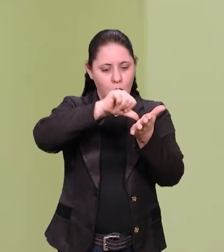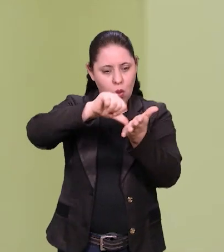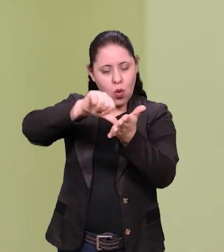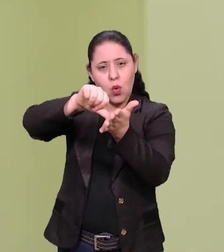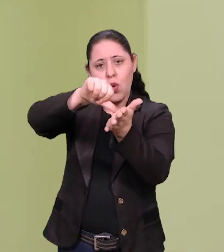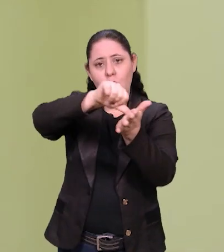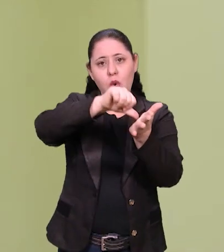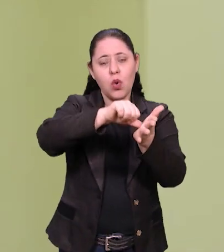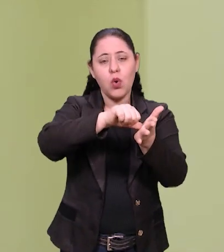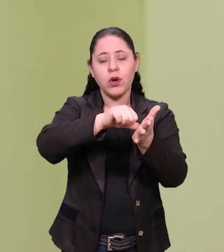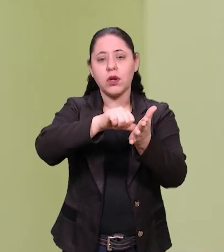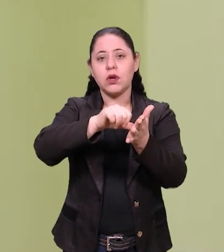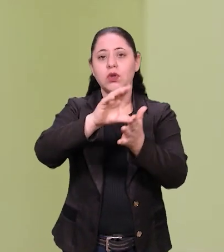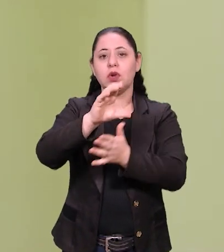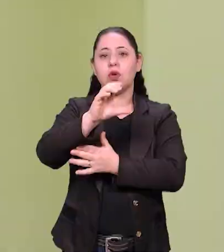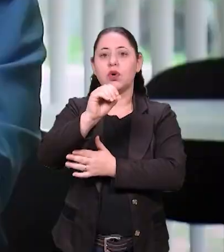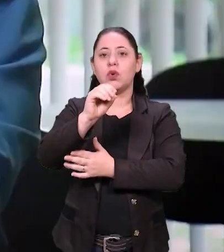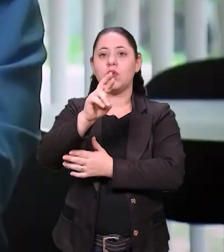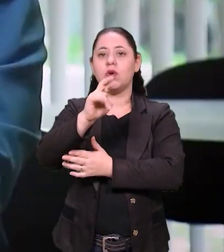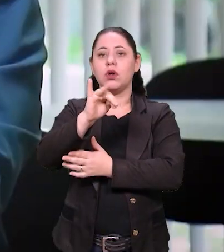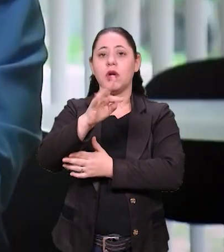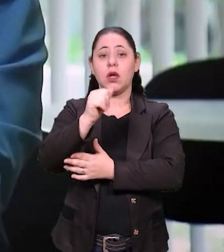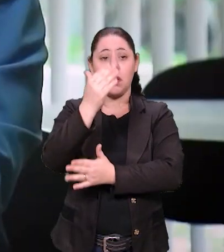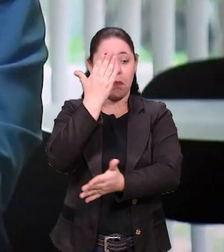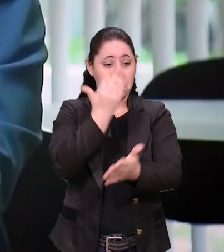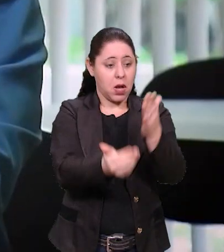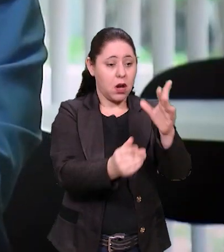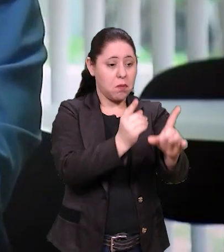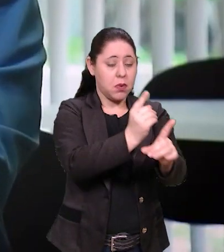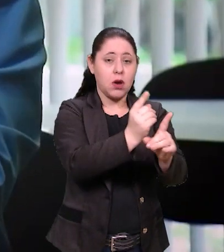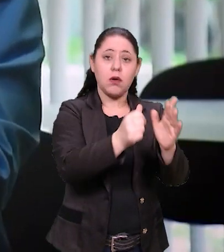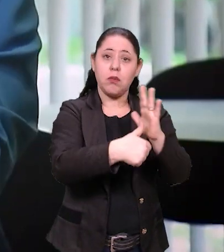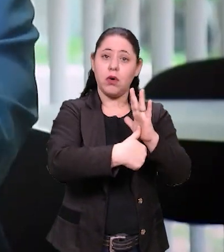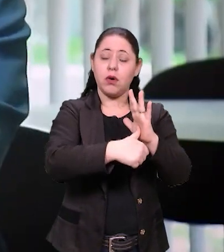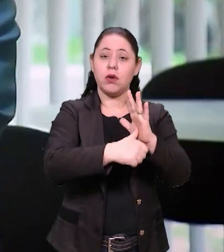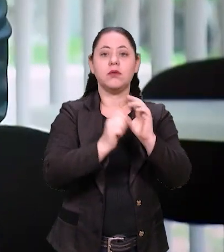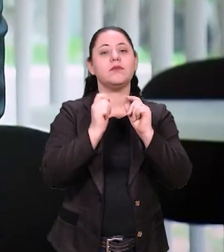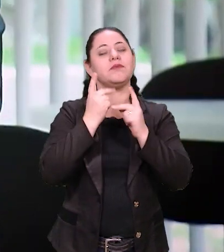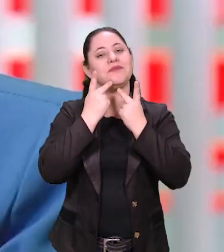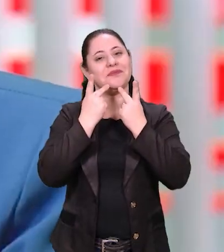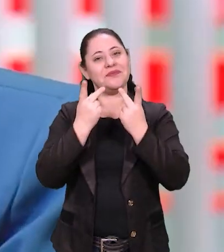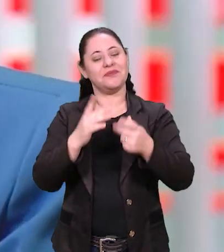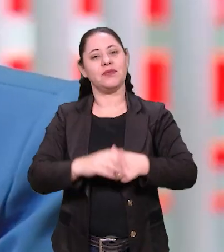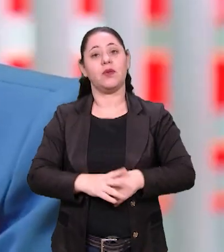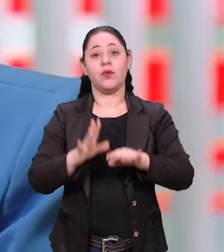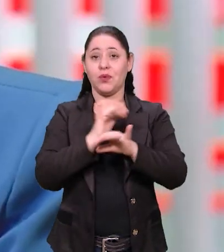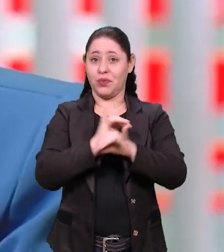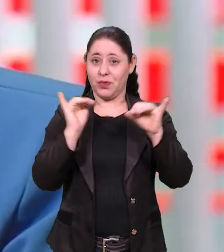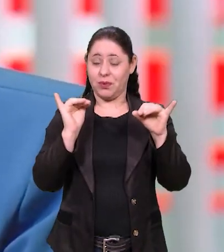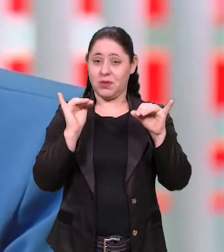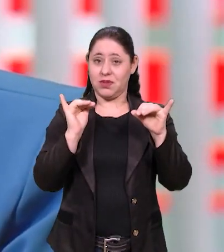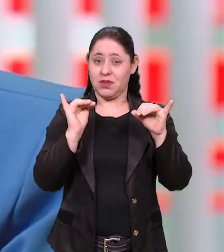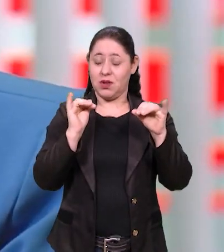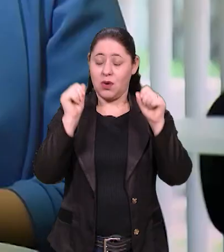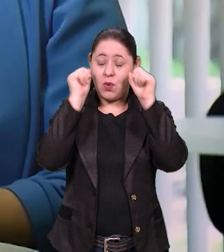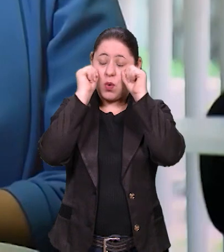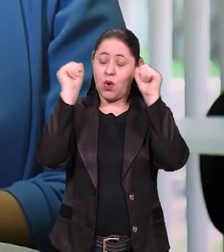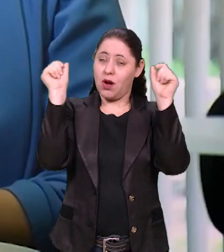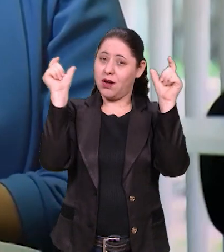encontrado o objeto que ele perdeu, o documento que ele perdeu. E por falar em informação, fica o alerta para quem perde um